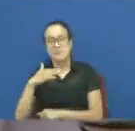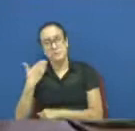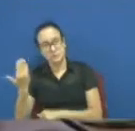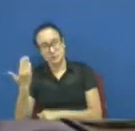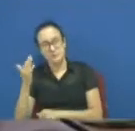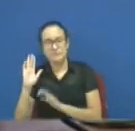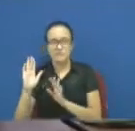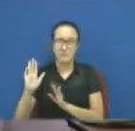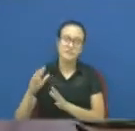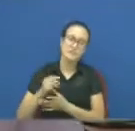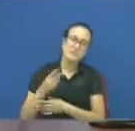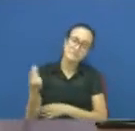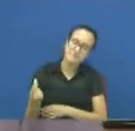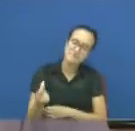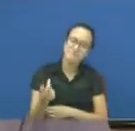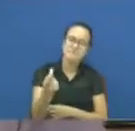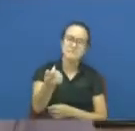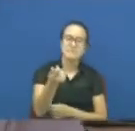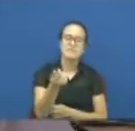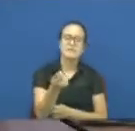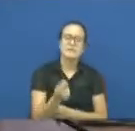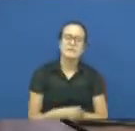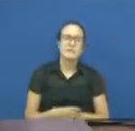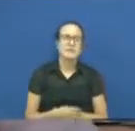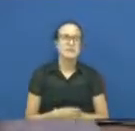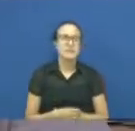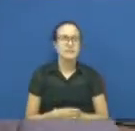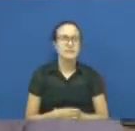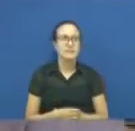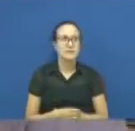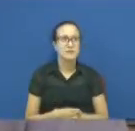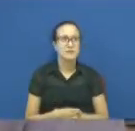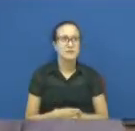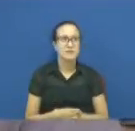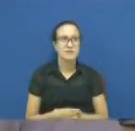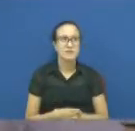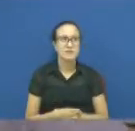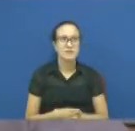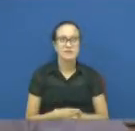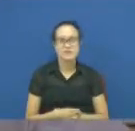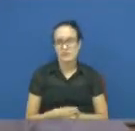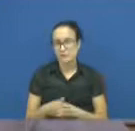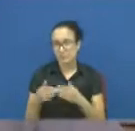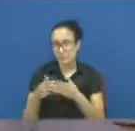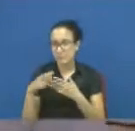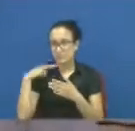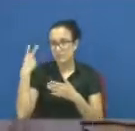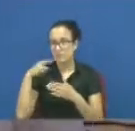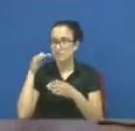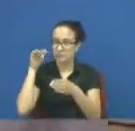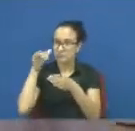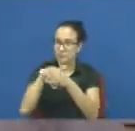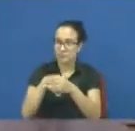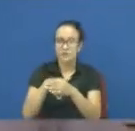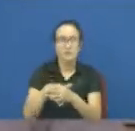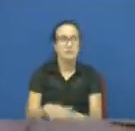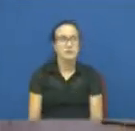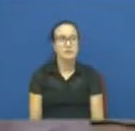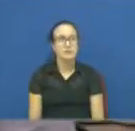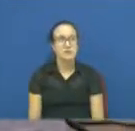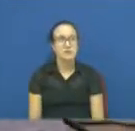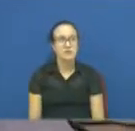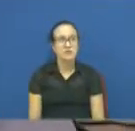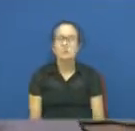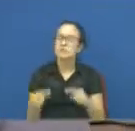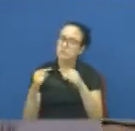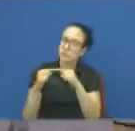nome daqueles que fizeram a diferença na nossa sociedade. Peço aos senhores vereadores que votem